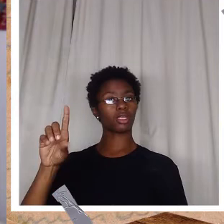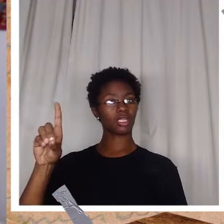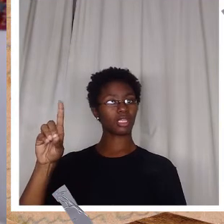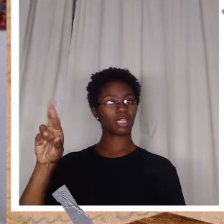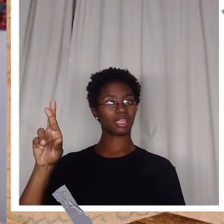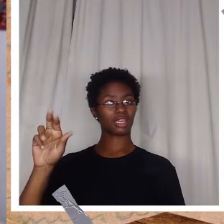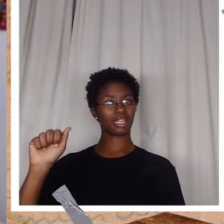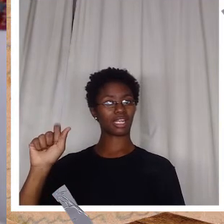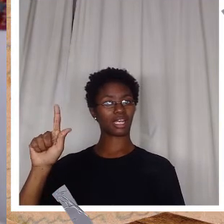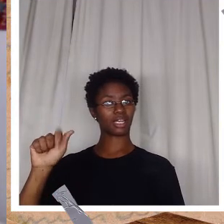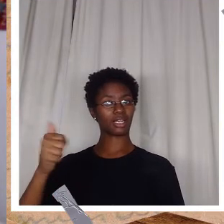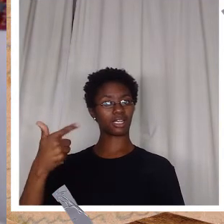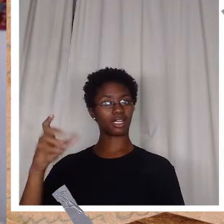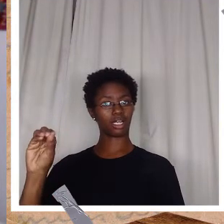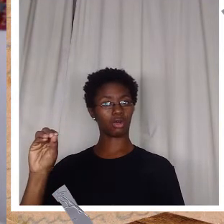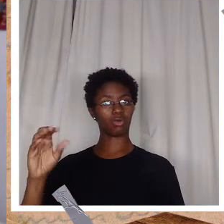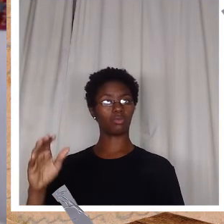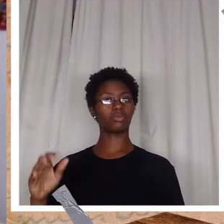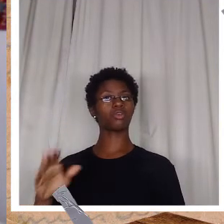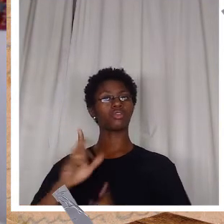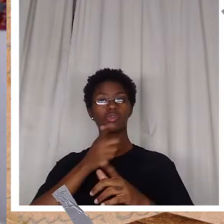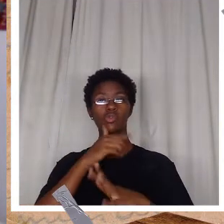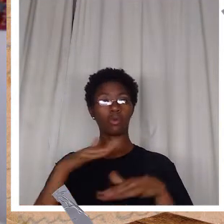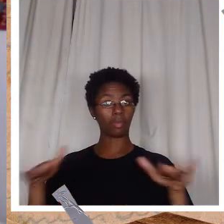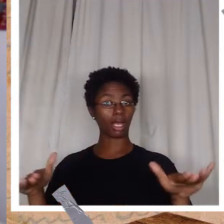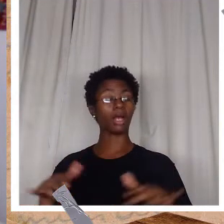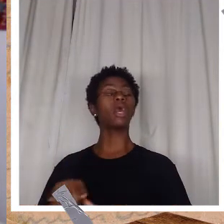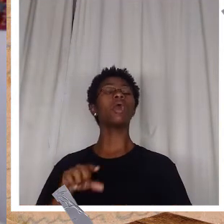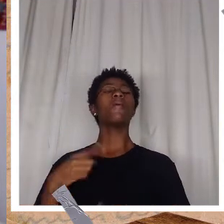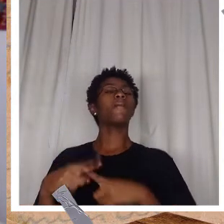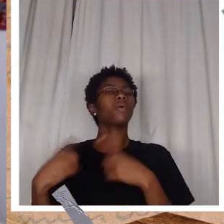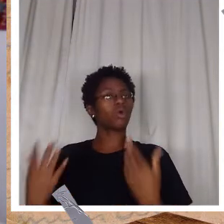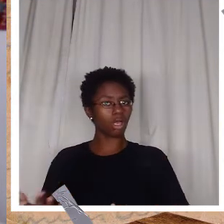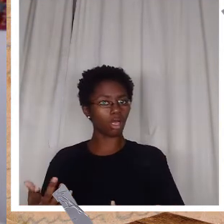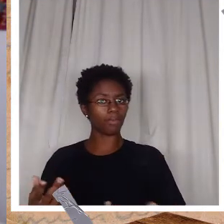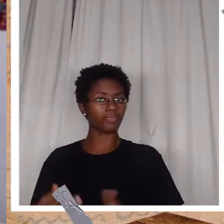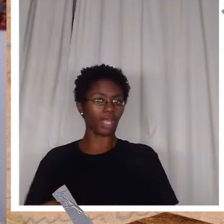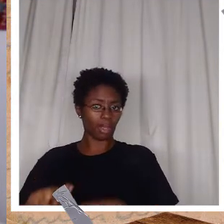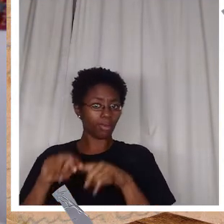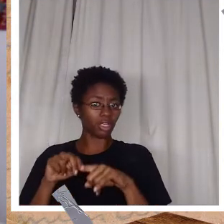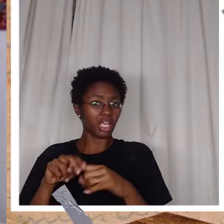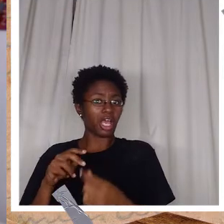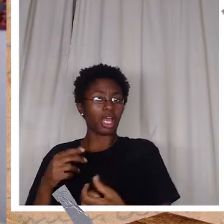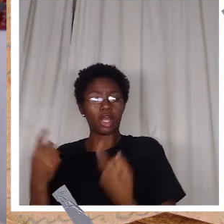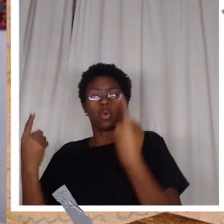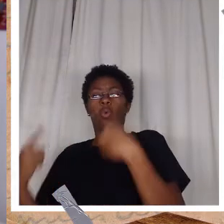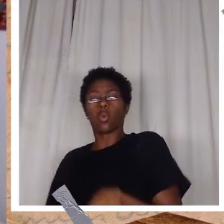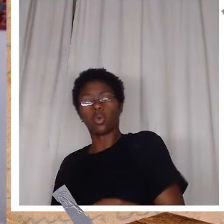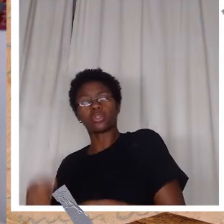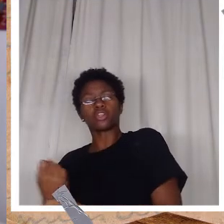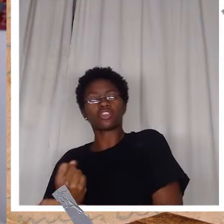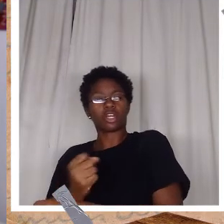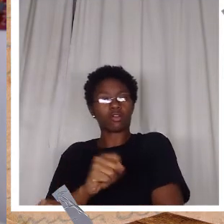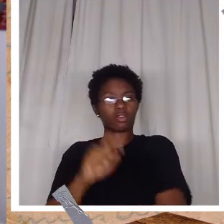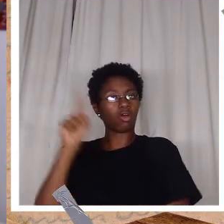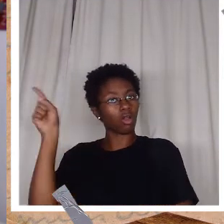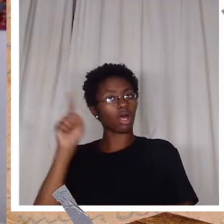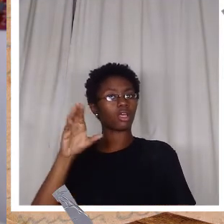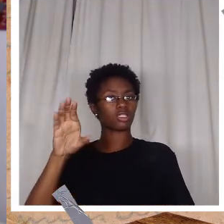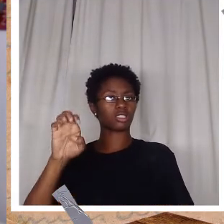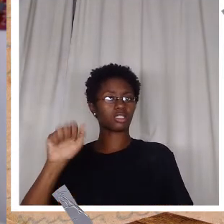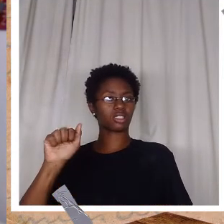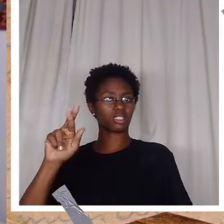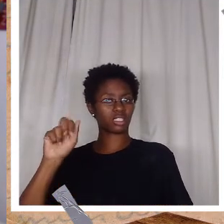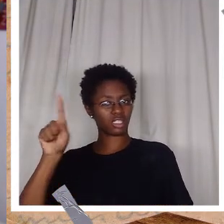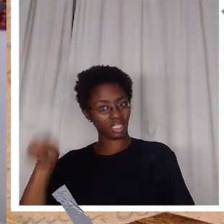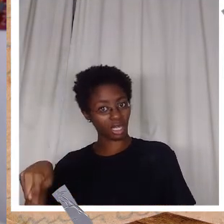todo um movimento contra a escravidão no Ceará, obrigando o Ceará a fazer uma